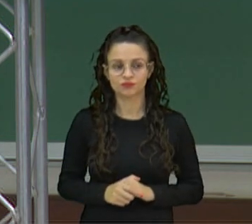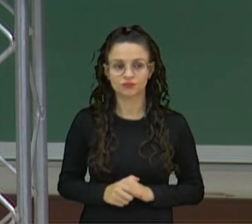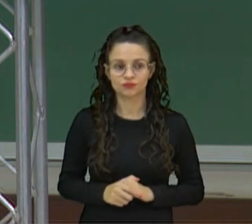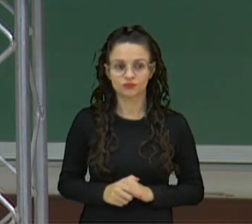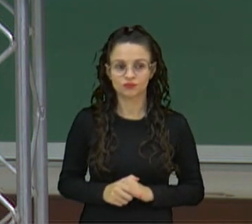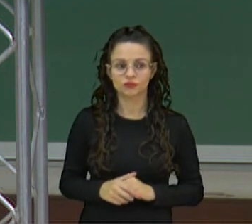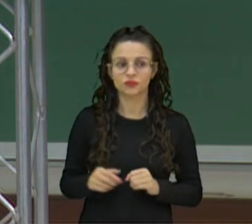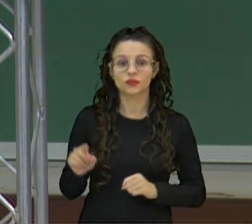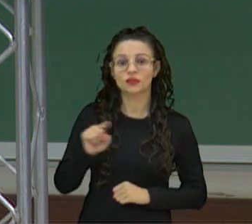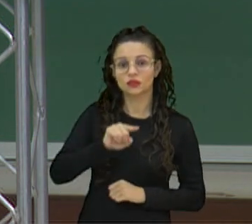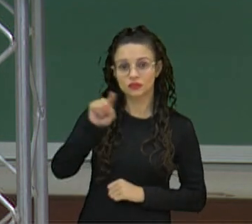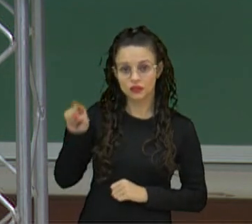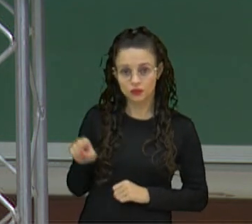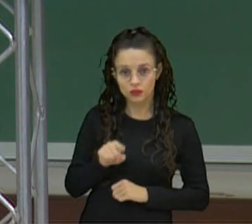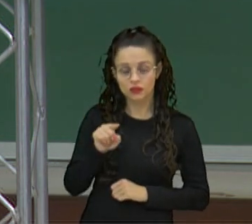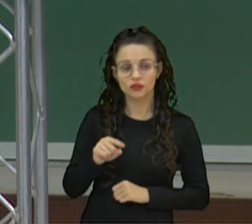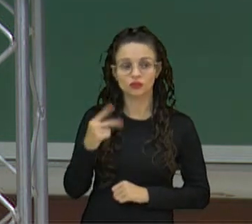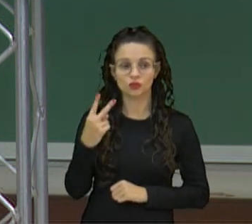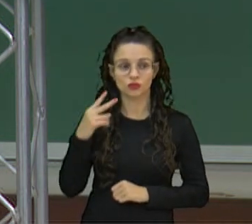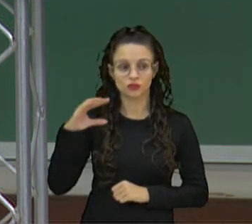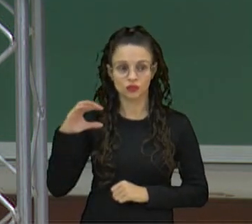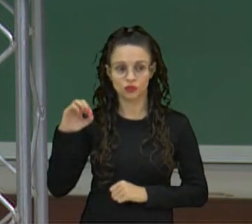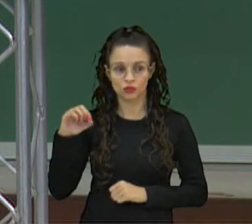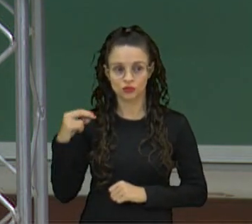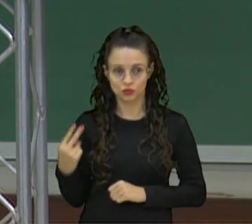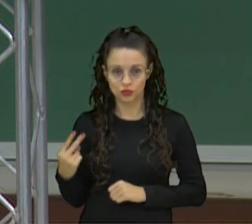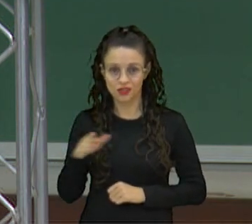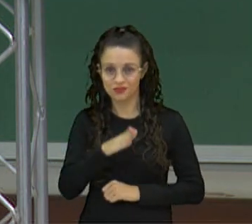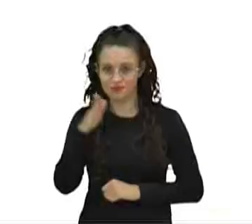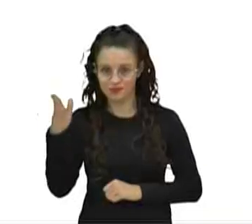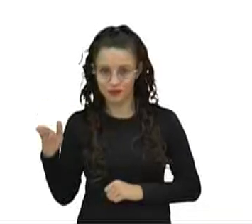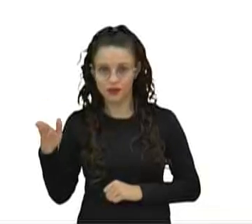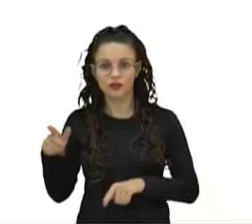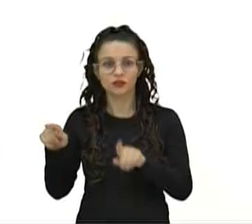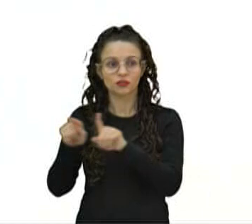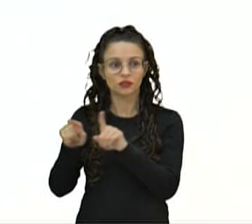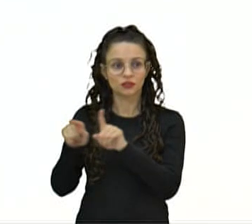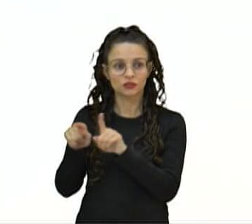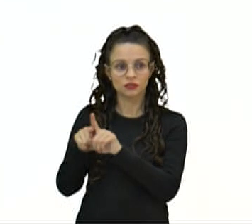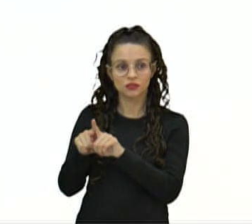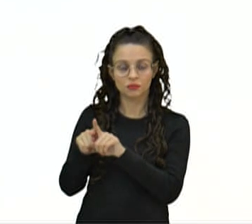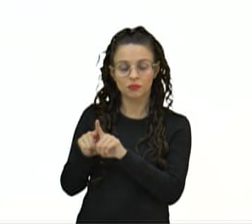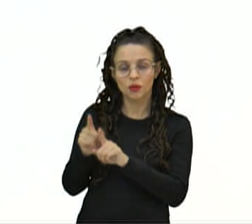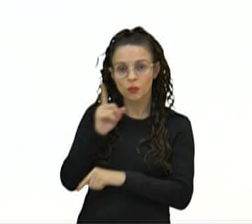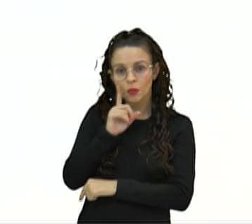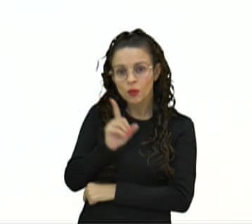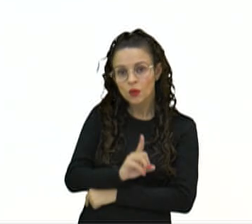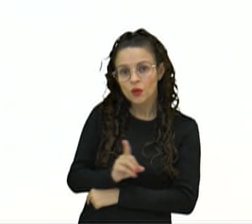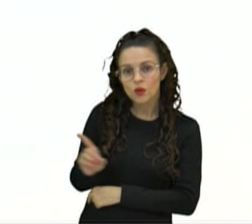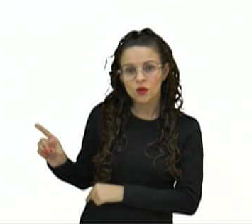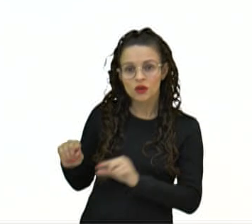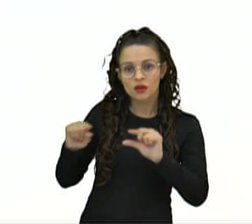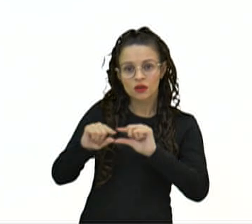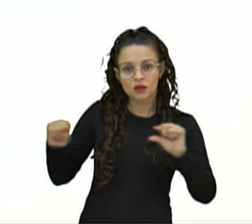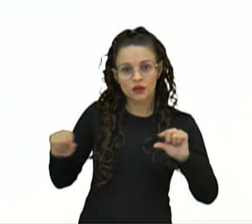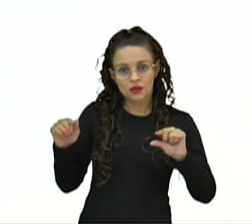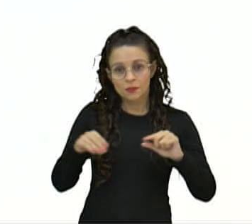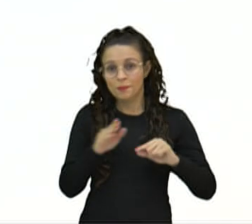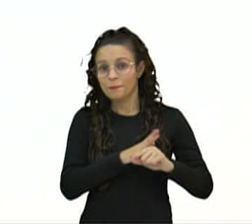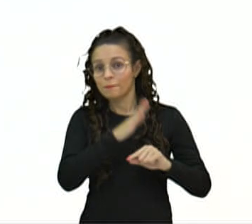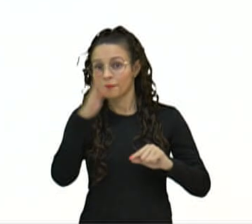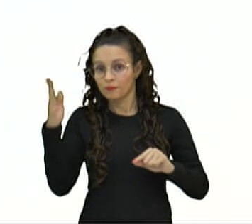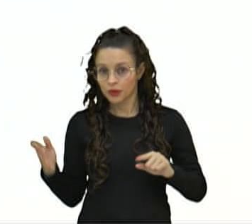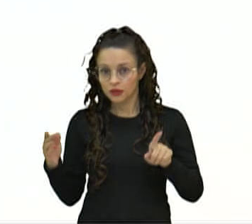Vou circular também 2CO2, está lá no lado dos produtos, aqui na minha equação de interesse vai ficar do lado dos